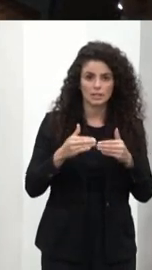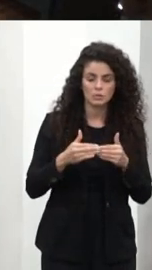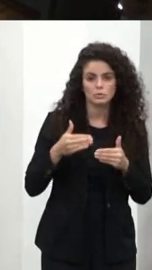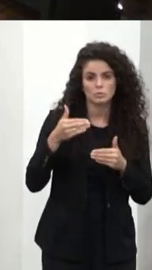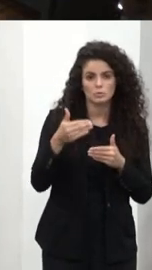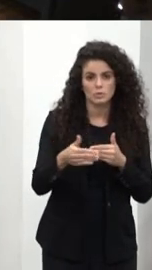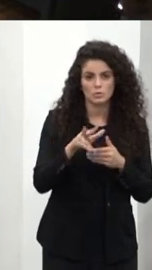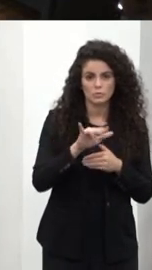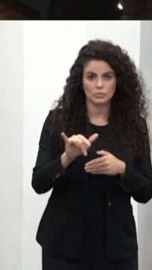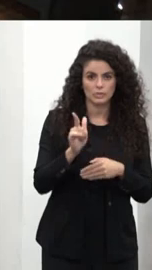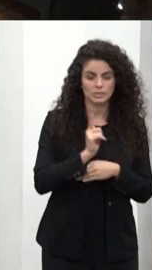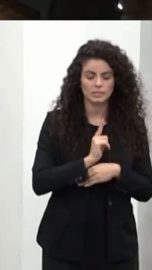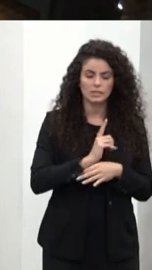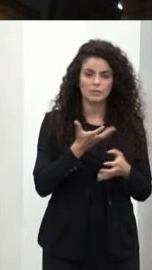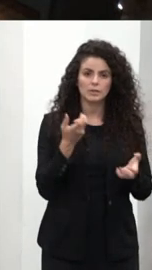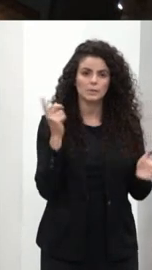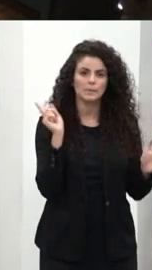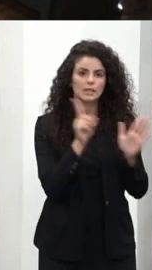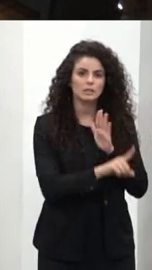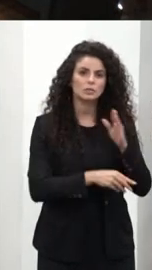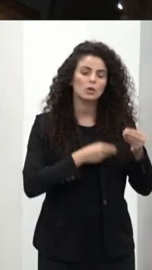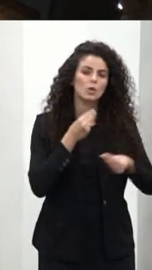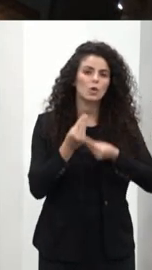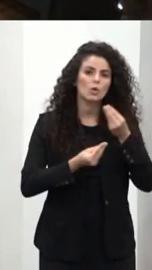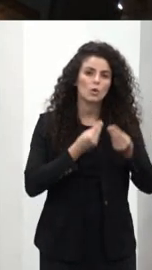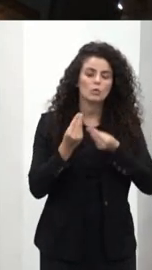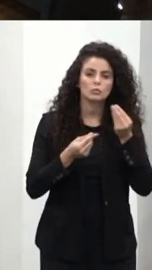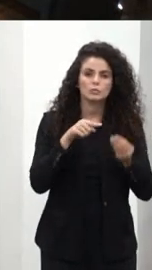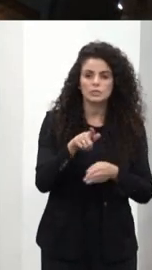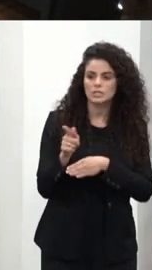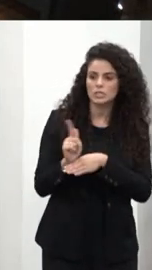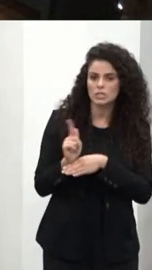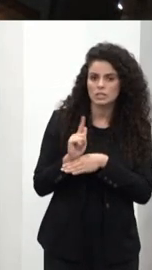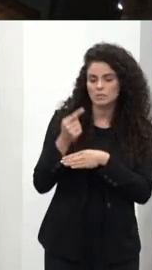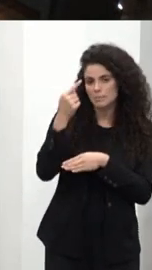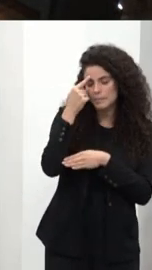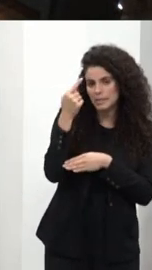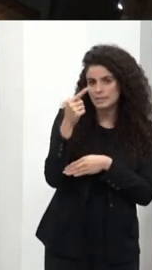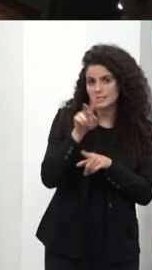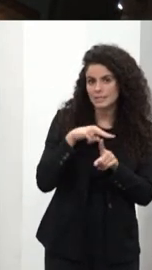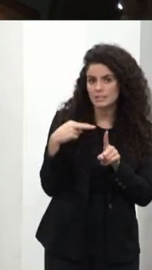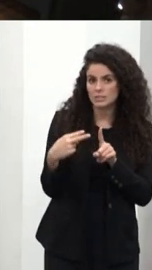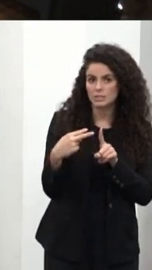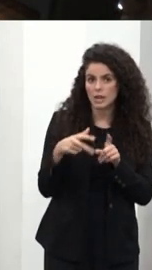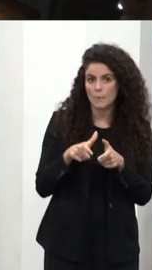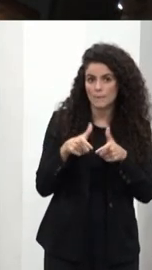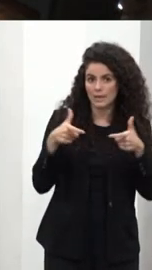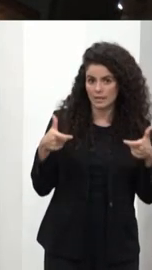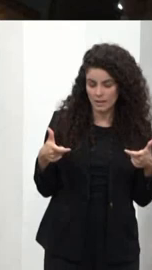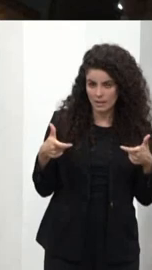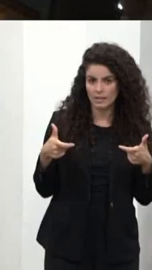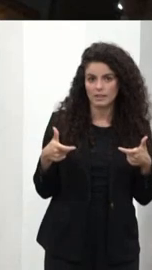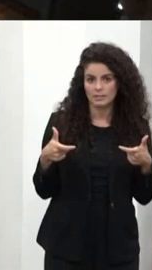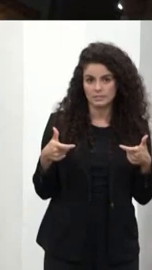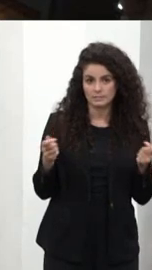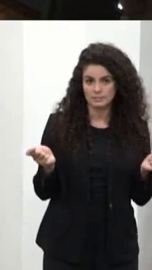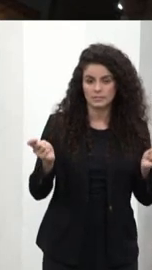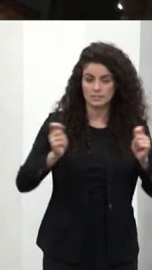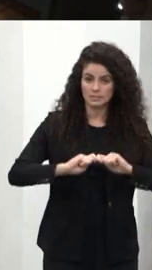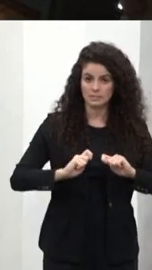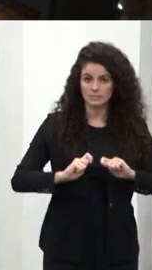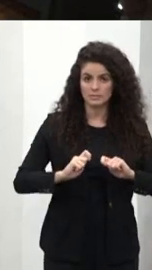eu queria perguntar para ti como é que tu enquanto gestor Estás pensando ponto de vista da necessidade de ampliação dessa capacidade